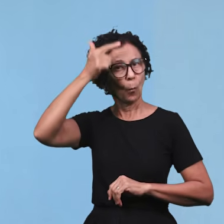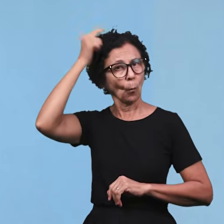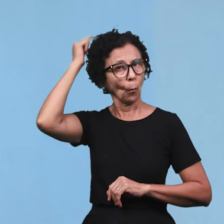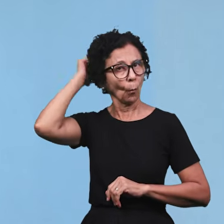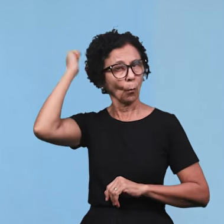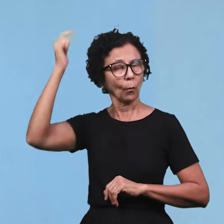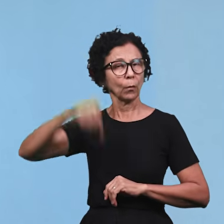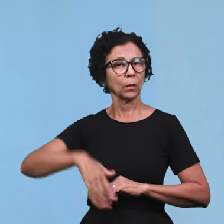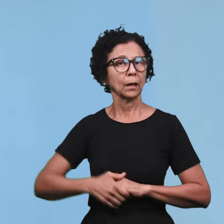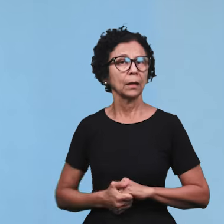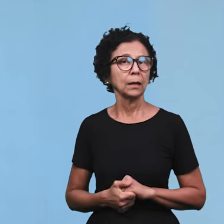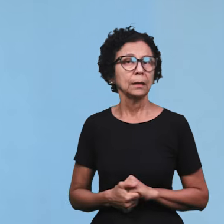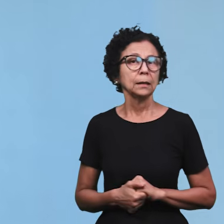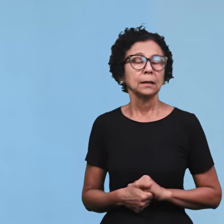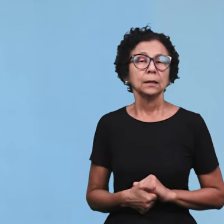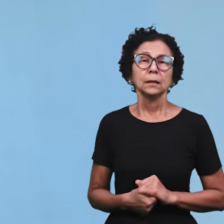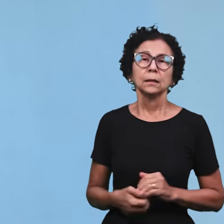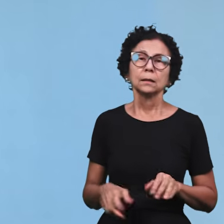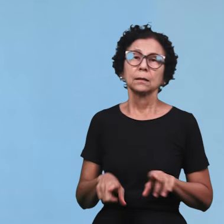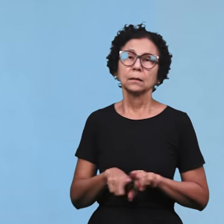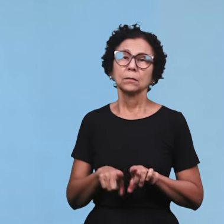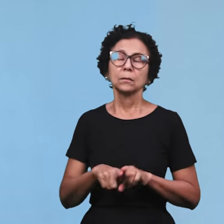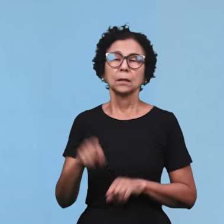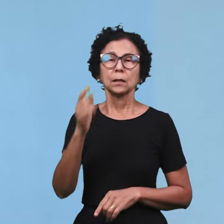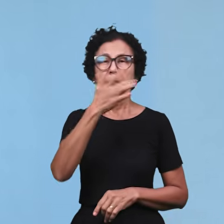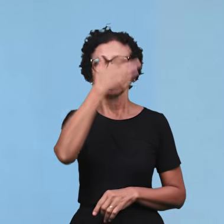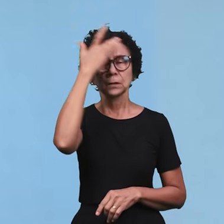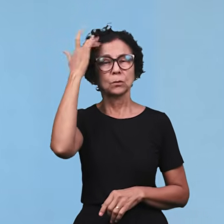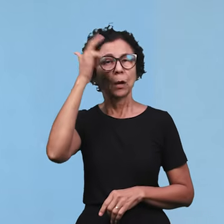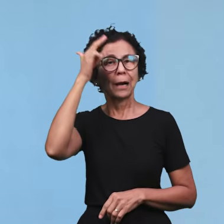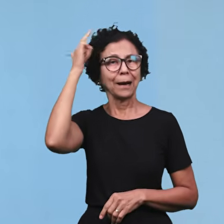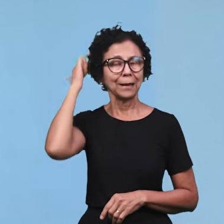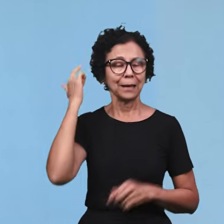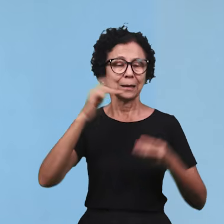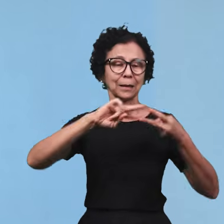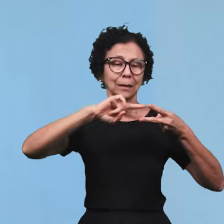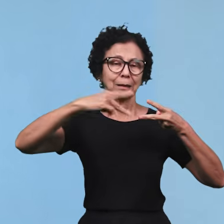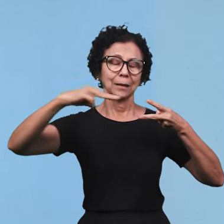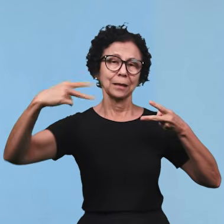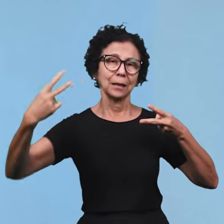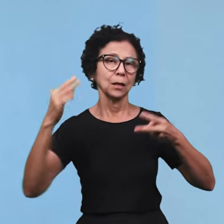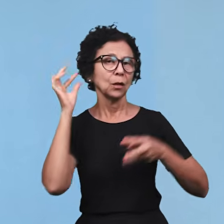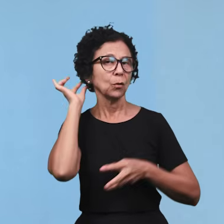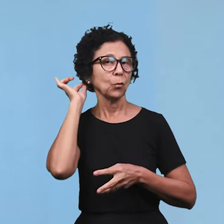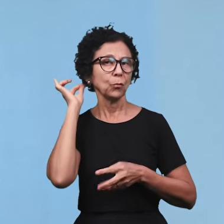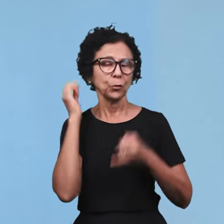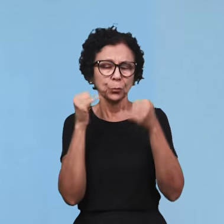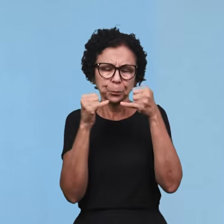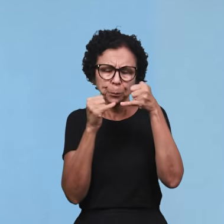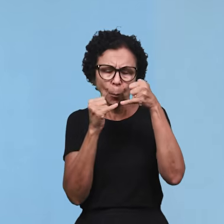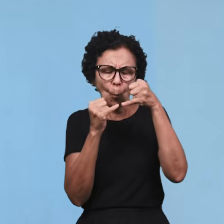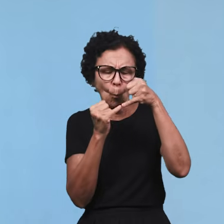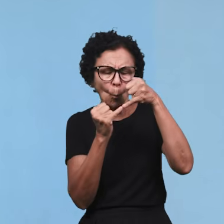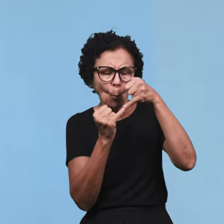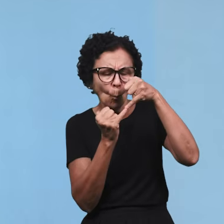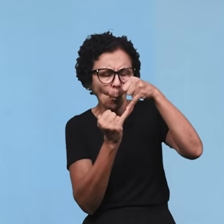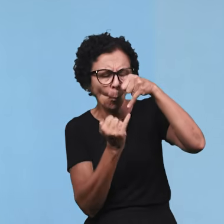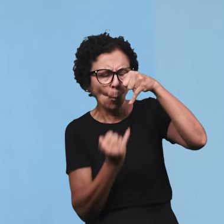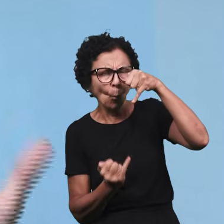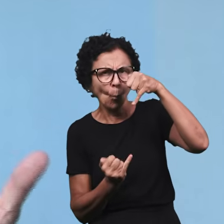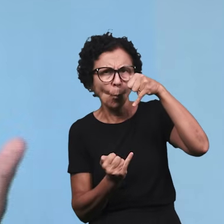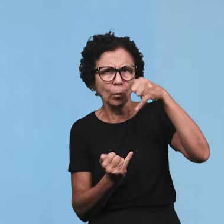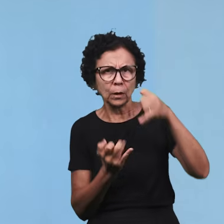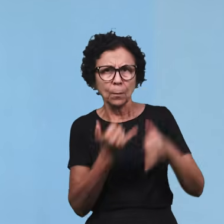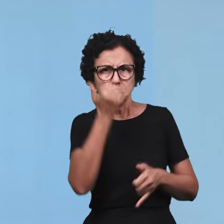mais é do que a miniaturização, que é um termo que a gente usa, mas é um afinamento do fio. Não é aquele fio que cai